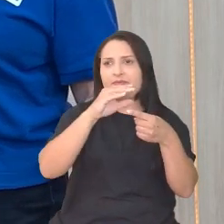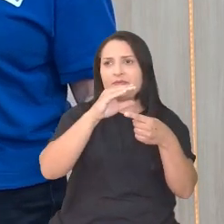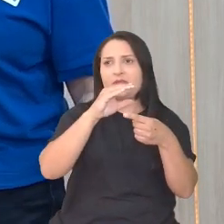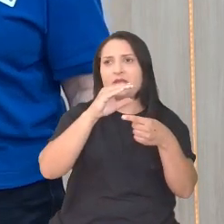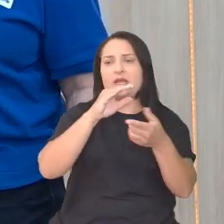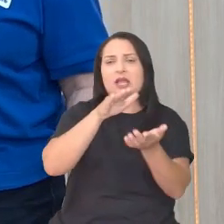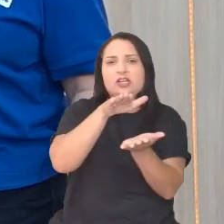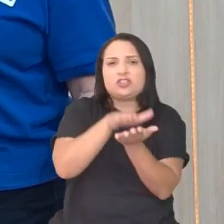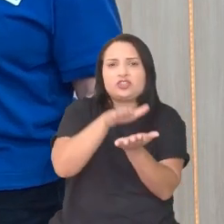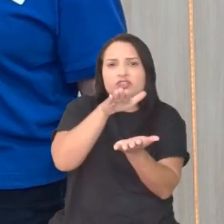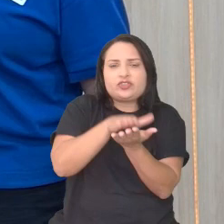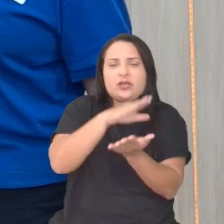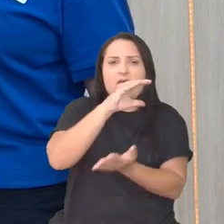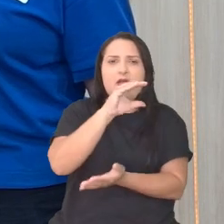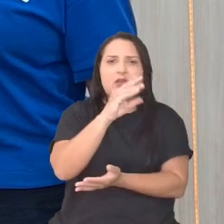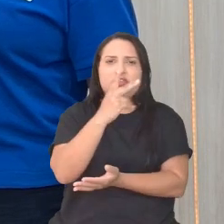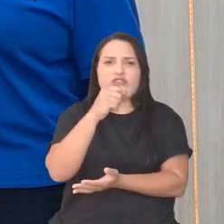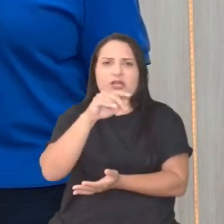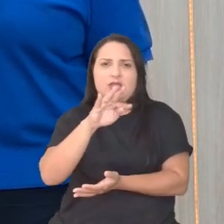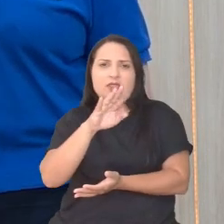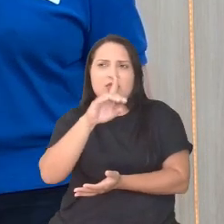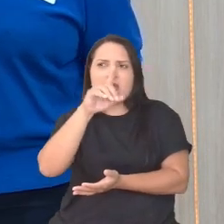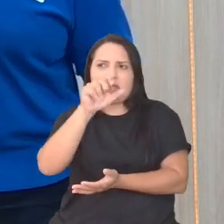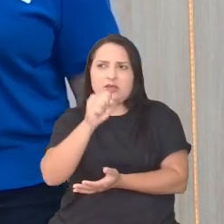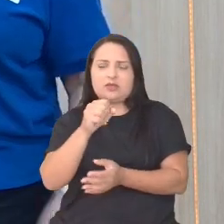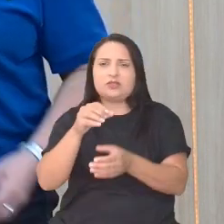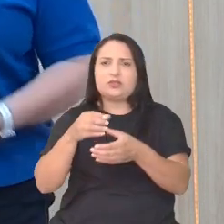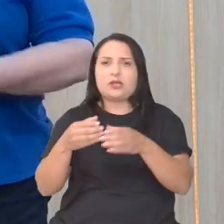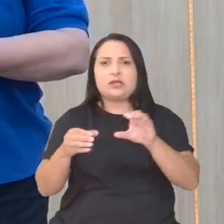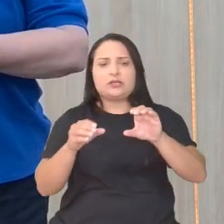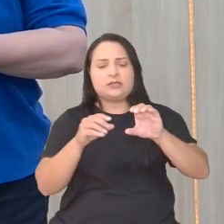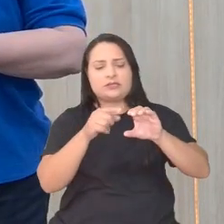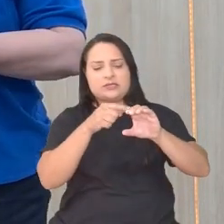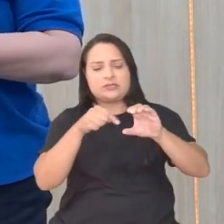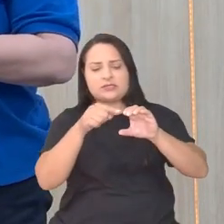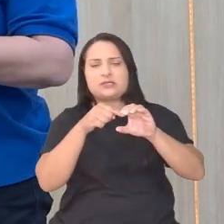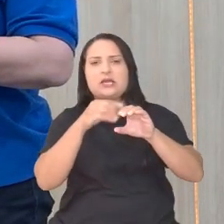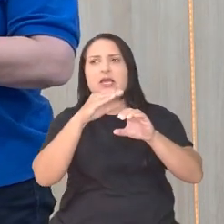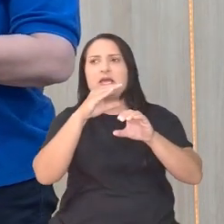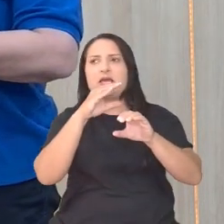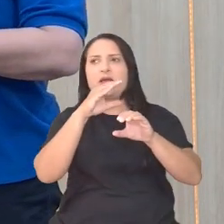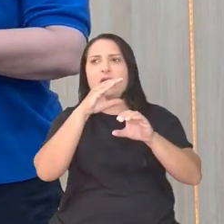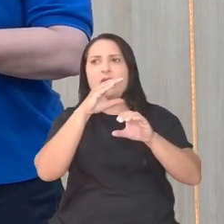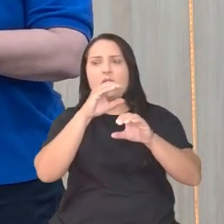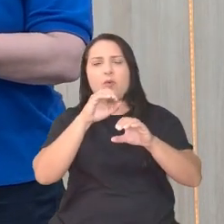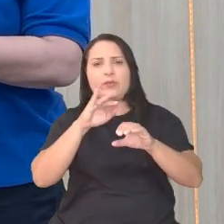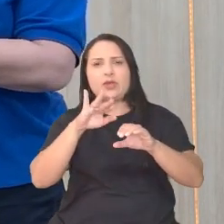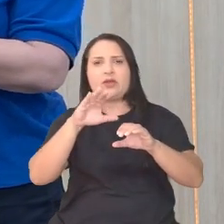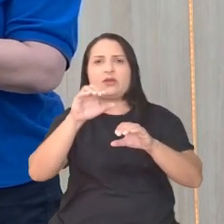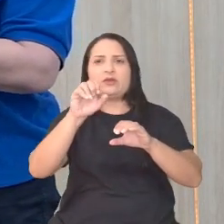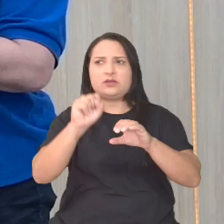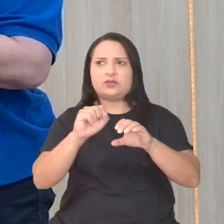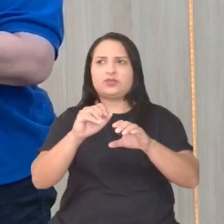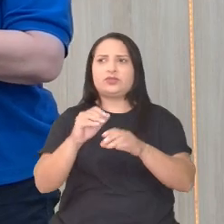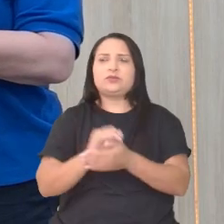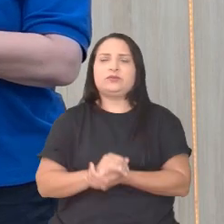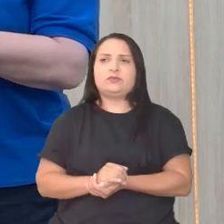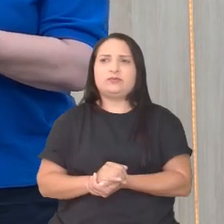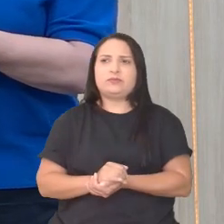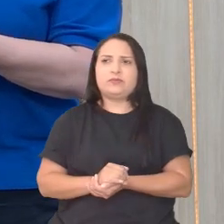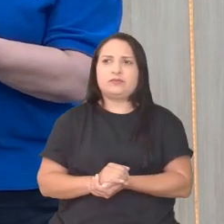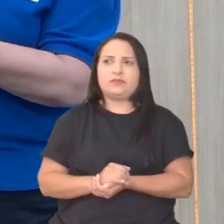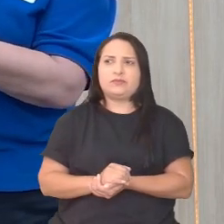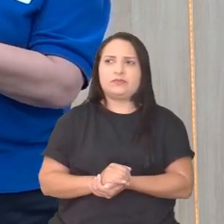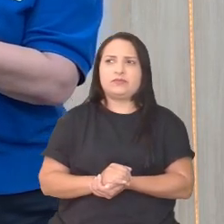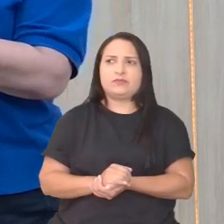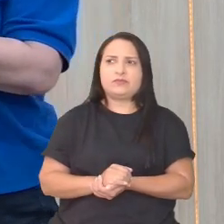os tipos, né, achatadas, cúbicas e cilíndricas, né? Aí como fosse um verdadeiro, vamos dizer assim, uma cerâmica, um